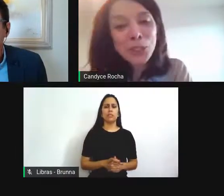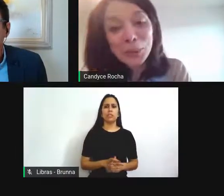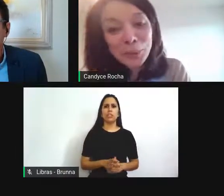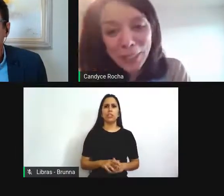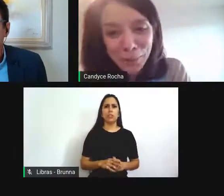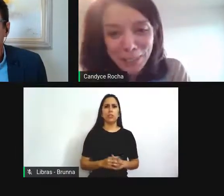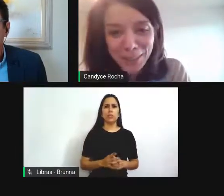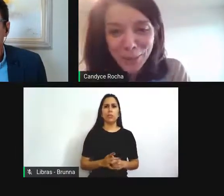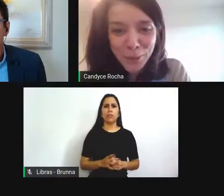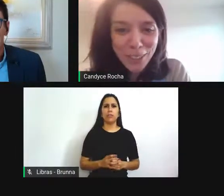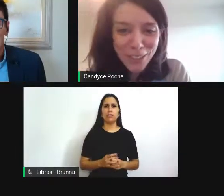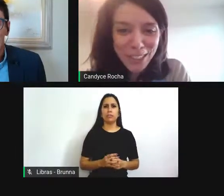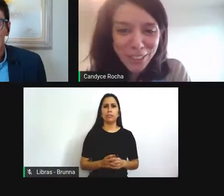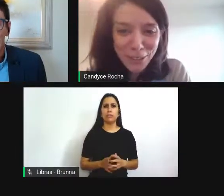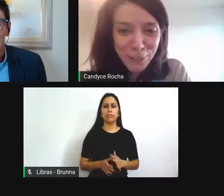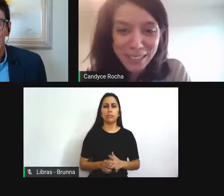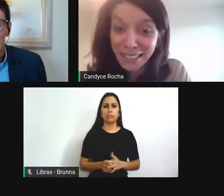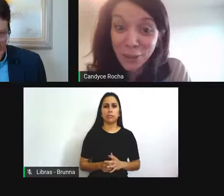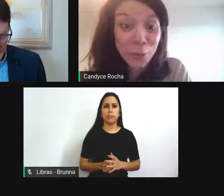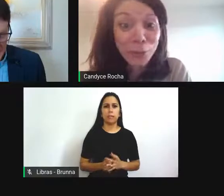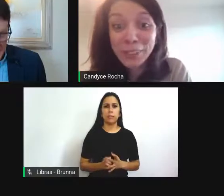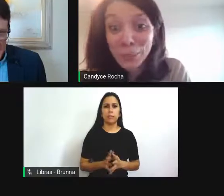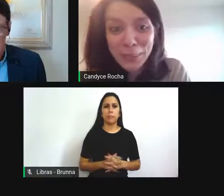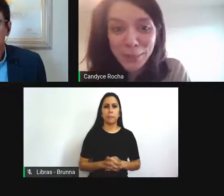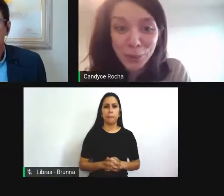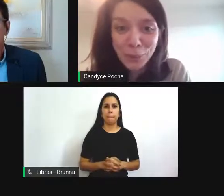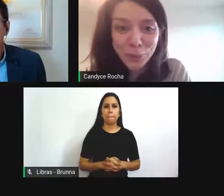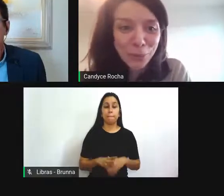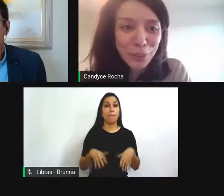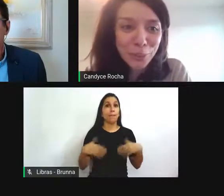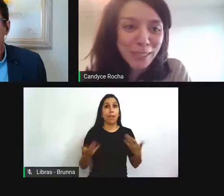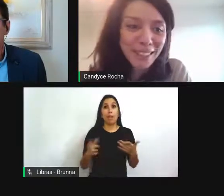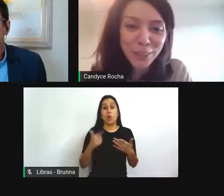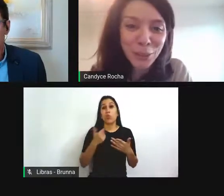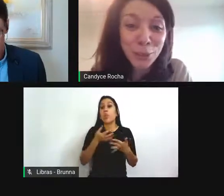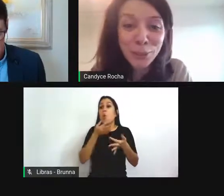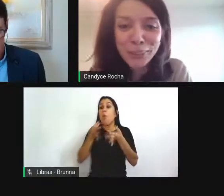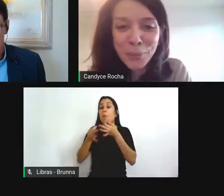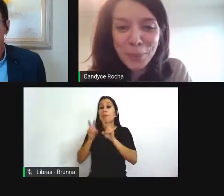o Banco Mundial não tem opinião sobre o legislativo brasileiro, como não tem opinião sobre o